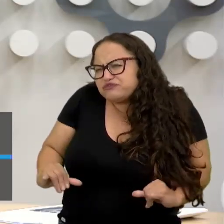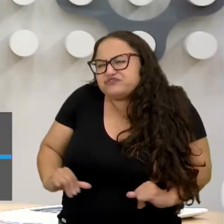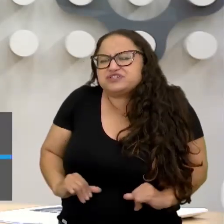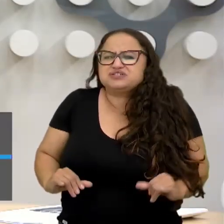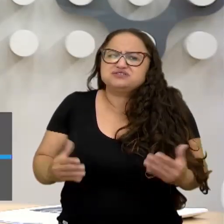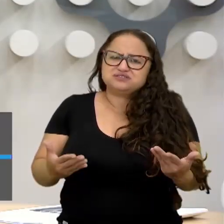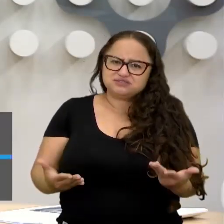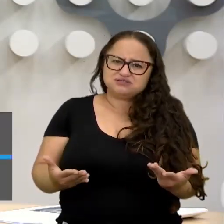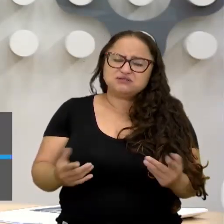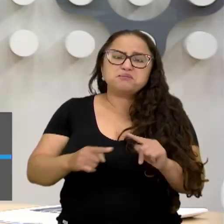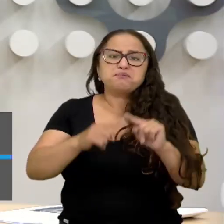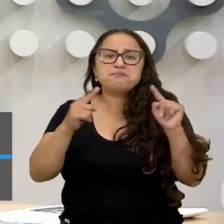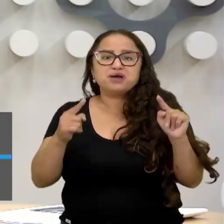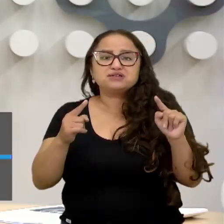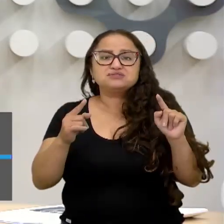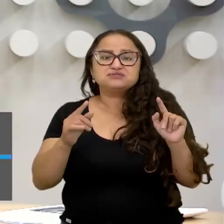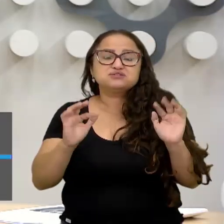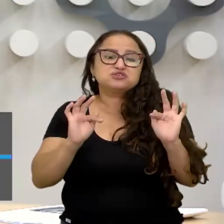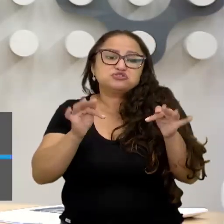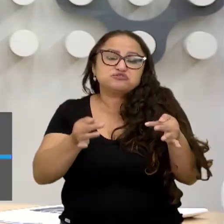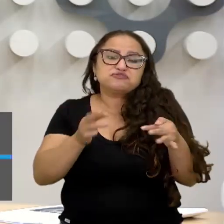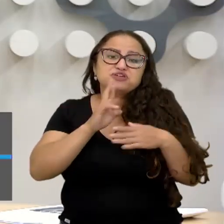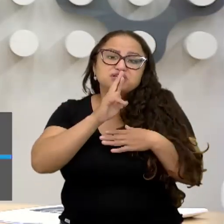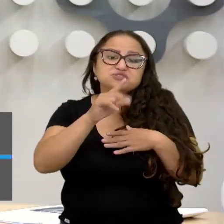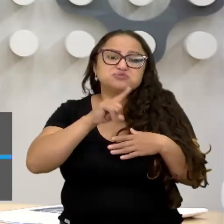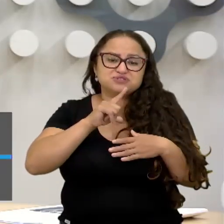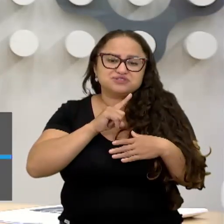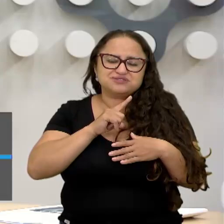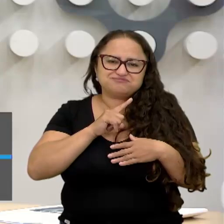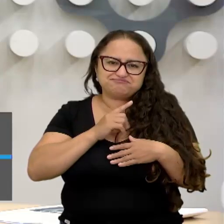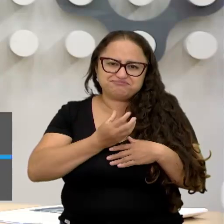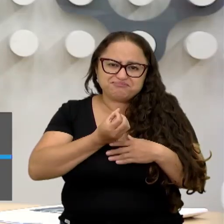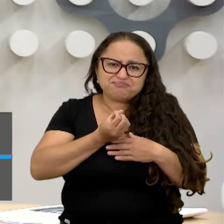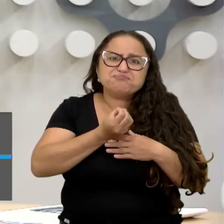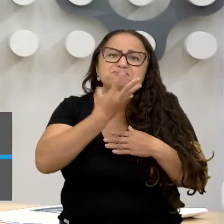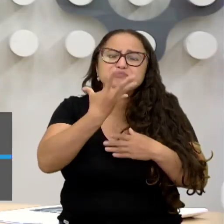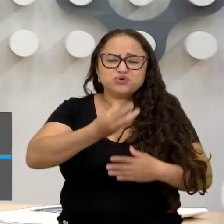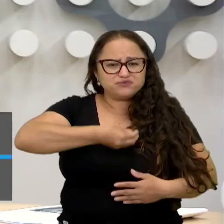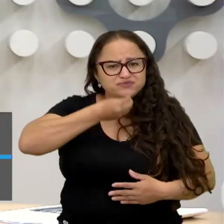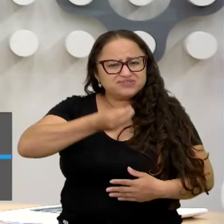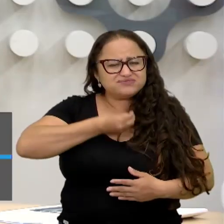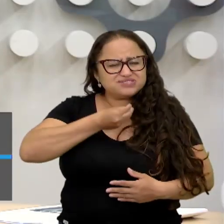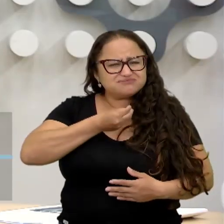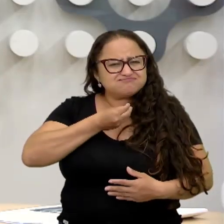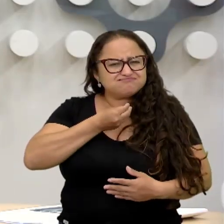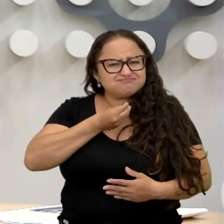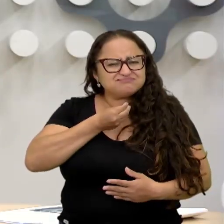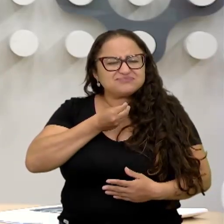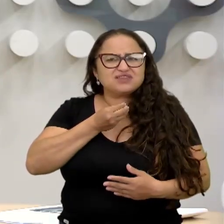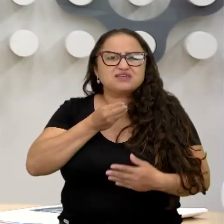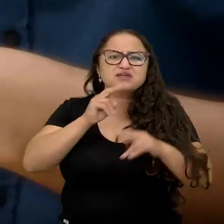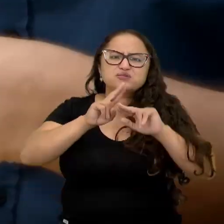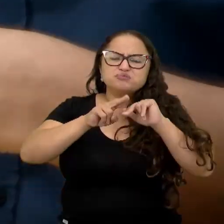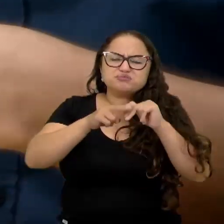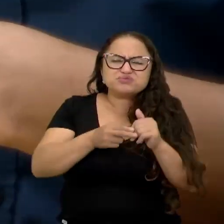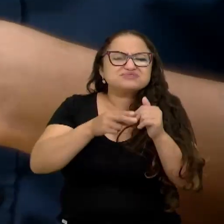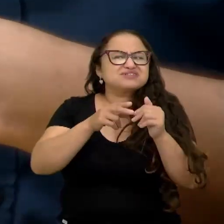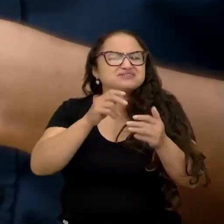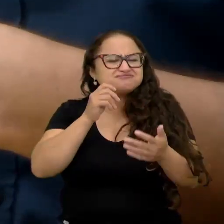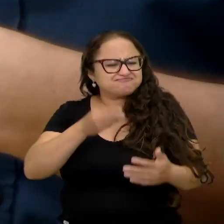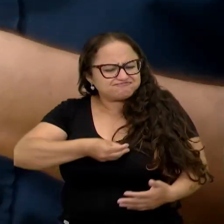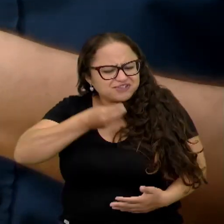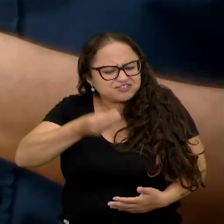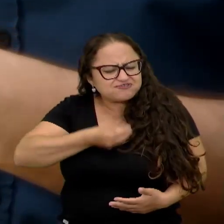severina. Ou seja, no final do poema tem essa resposta. Vale a pena viver a vida, mesmo que seja uma vida